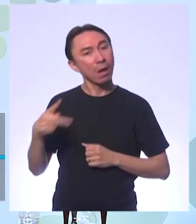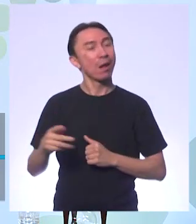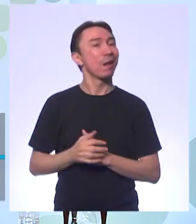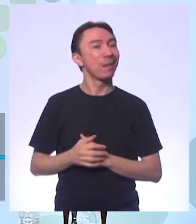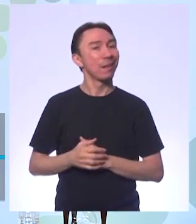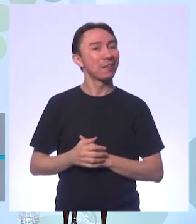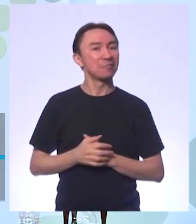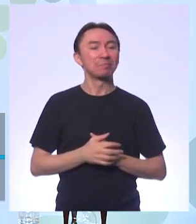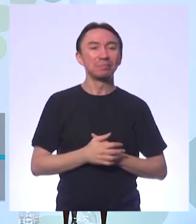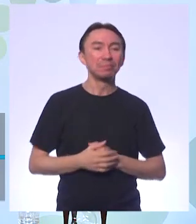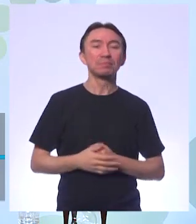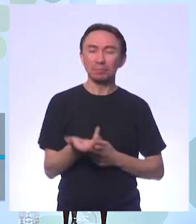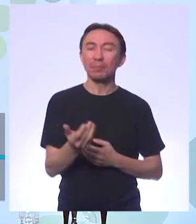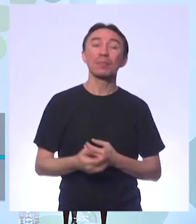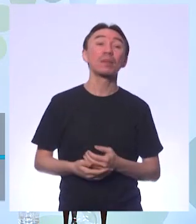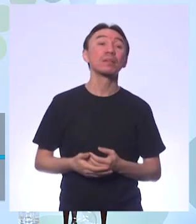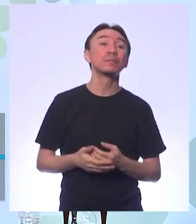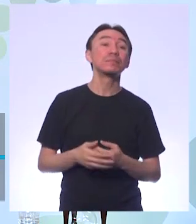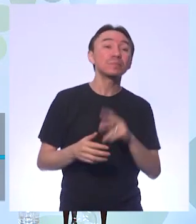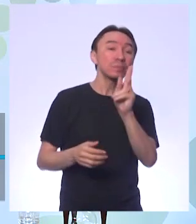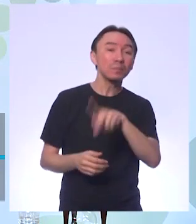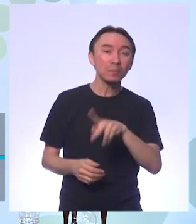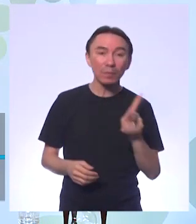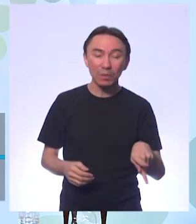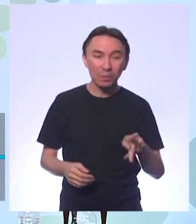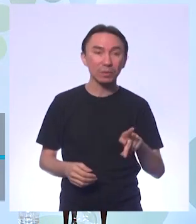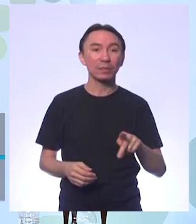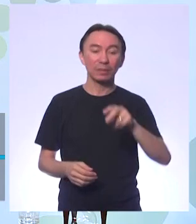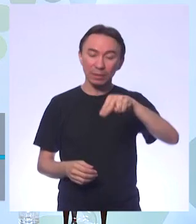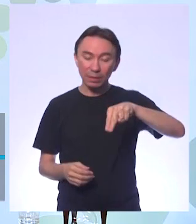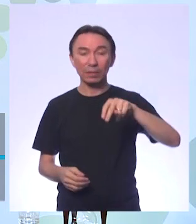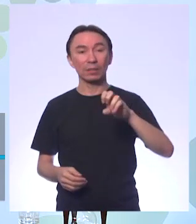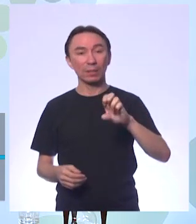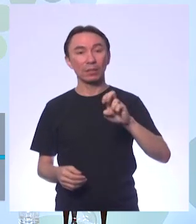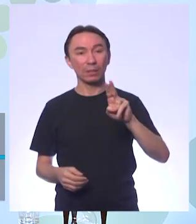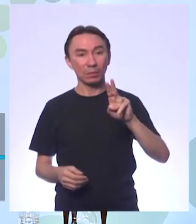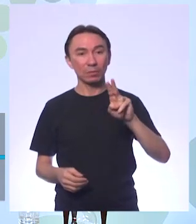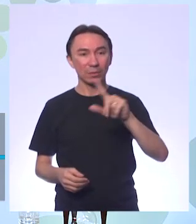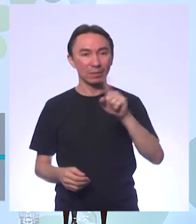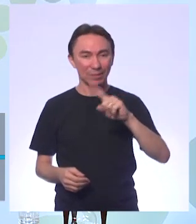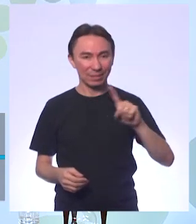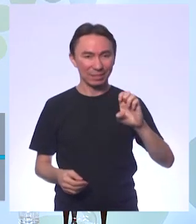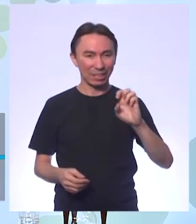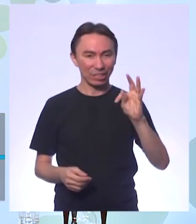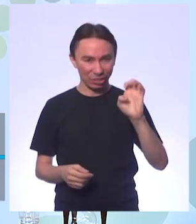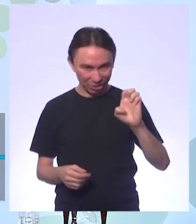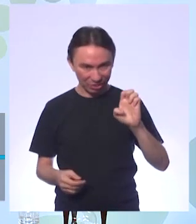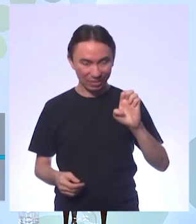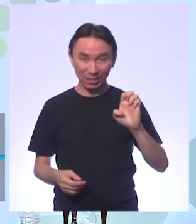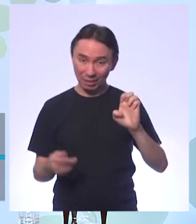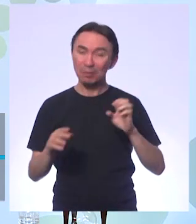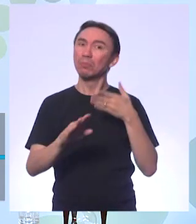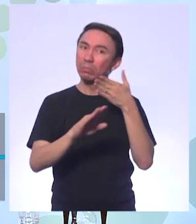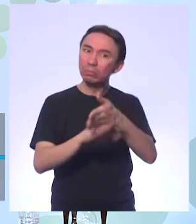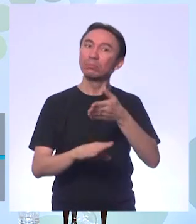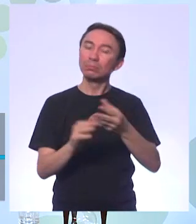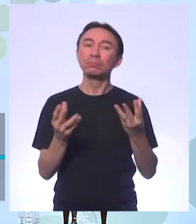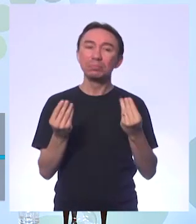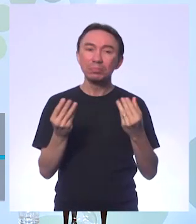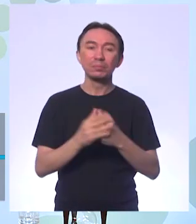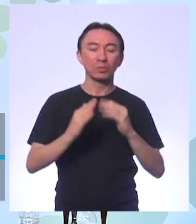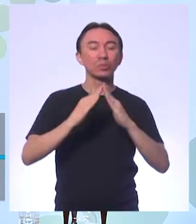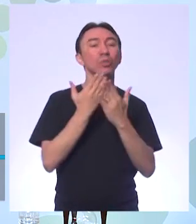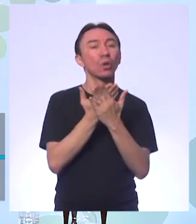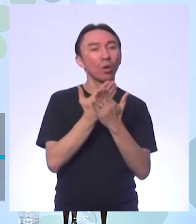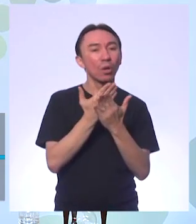Um ótimo dia a todos. Ó, a Proneusete, ela participou bastante das aulas. Ela é da escola Prefeito José